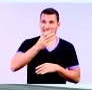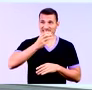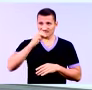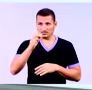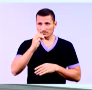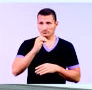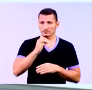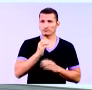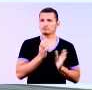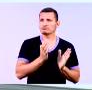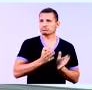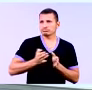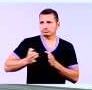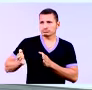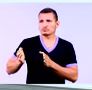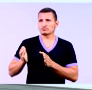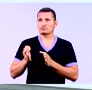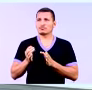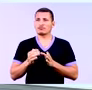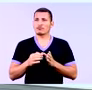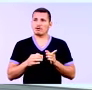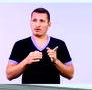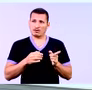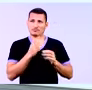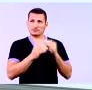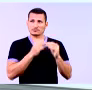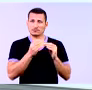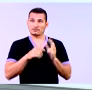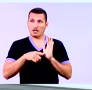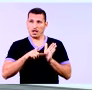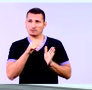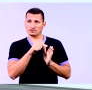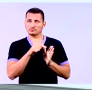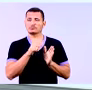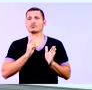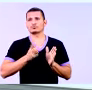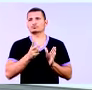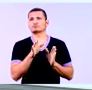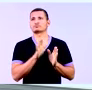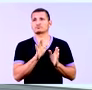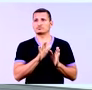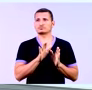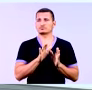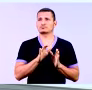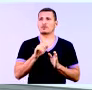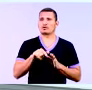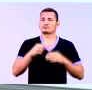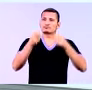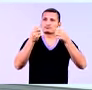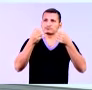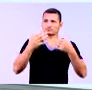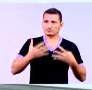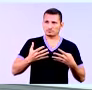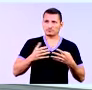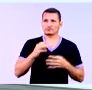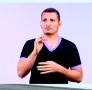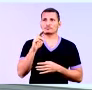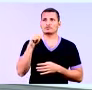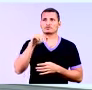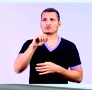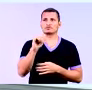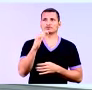minha base de dados, se estava consistente antes, permanecerá consistente. Né? É sobre isso que nós estamos falando, sobre as